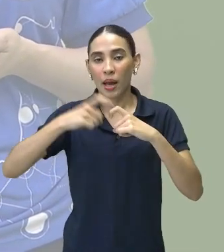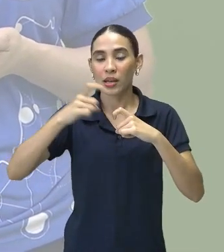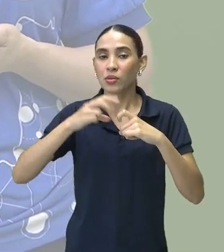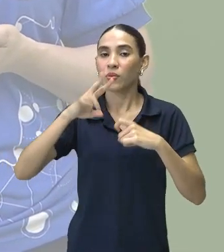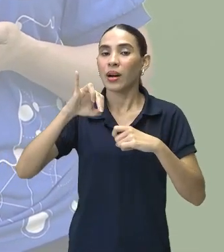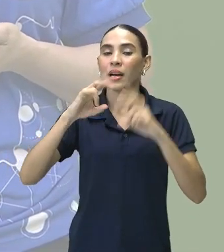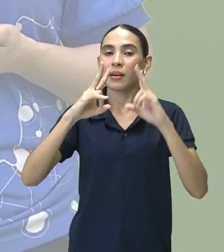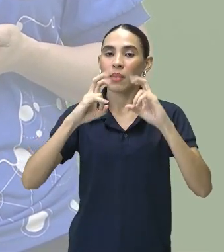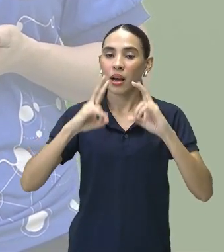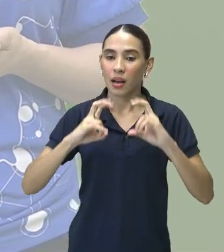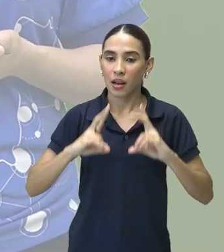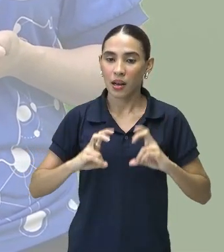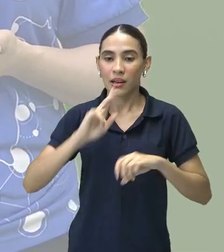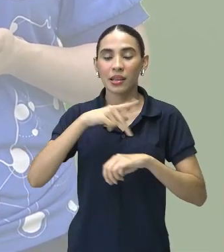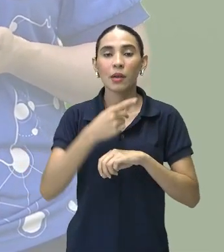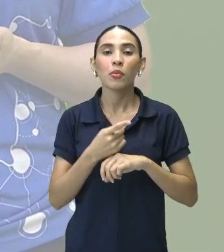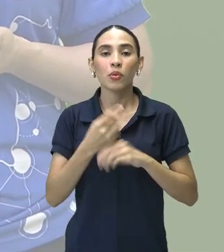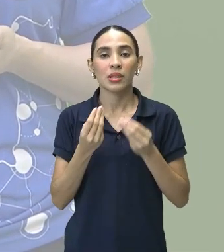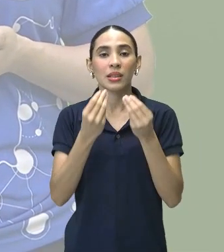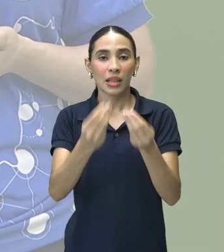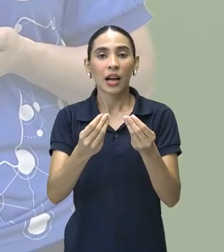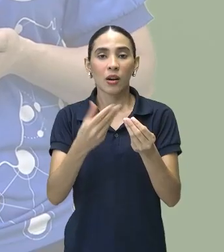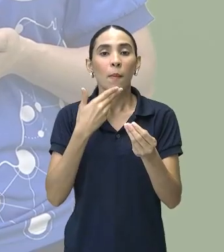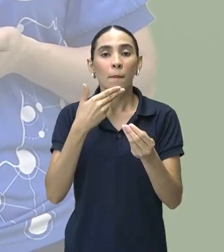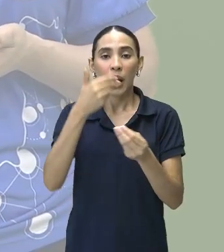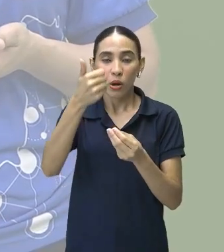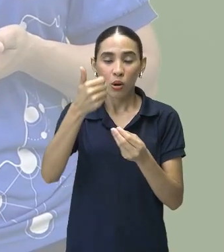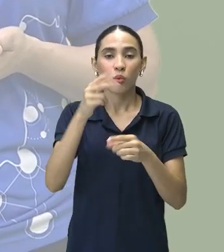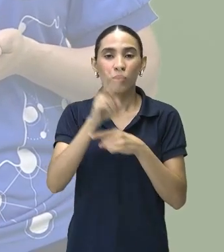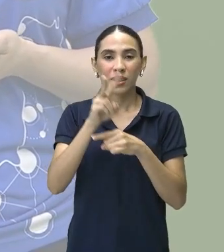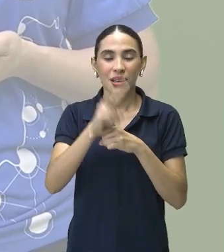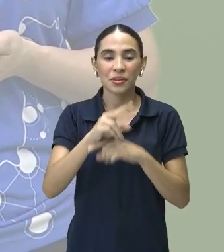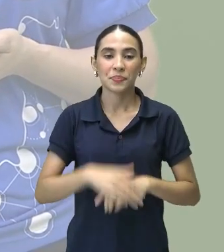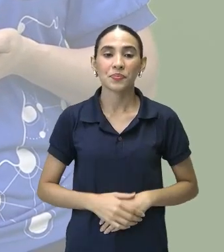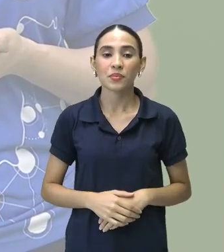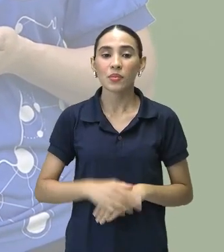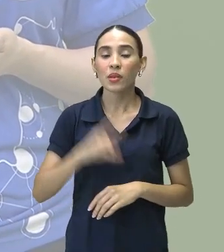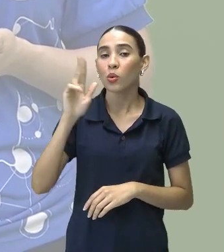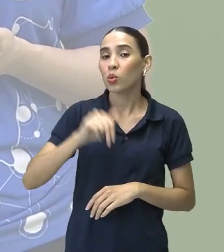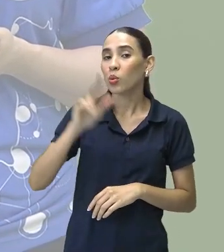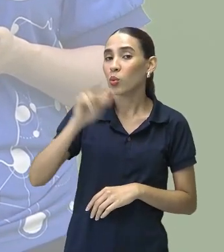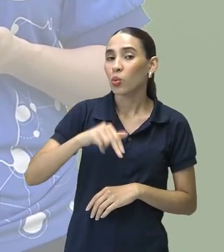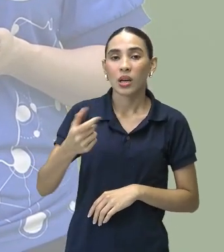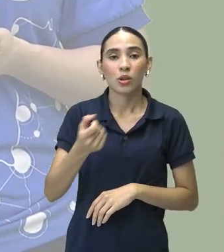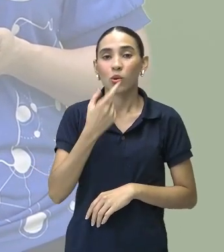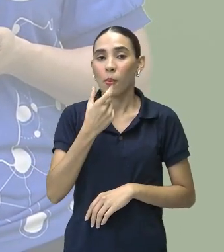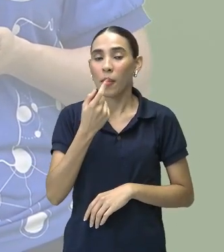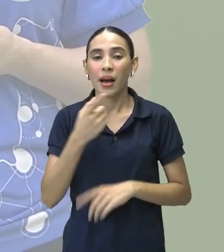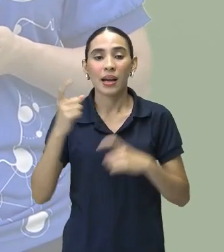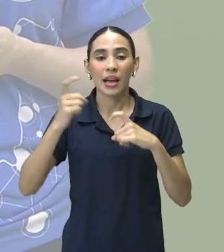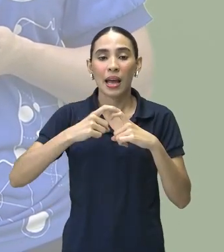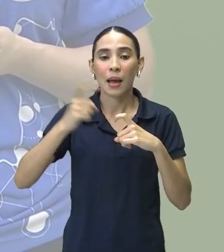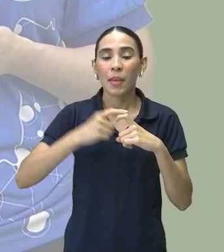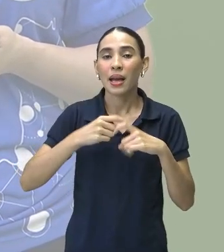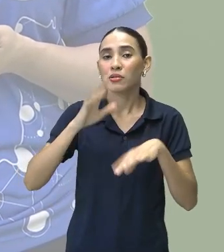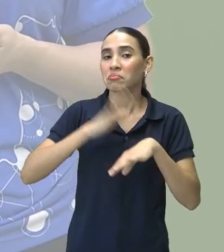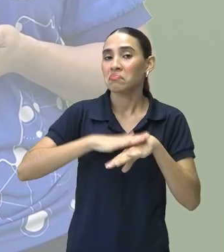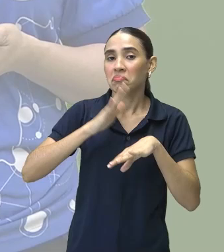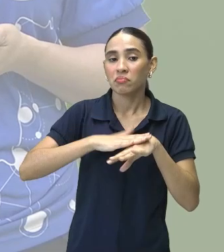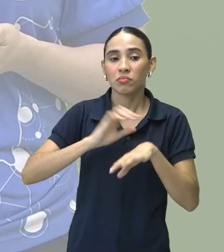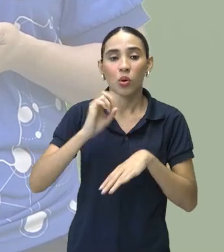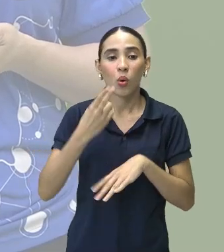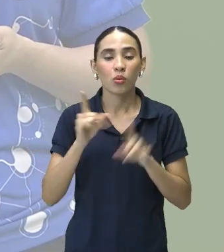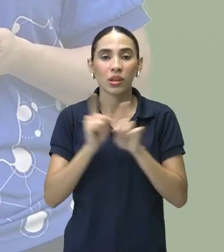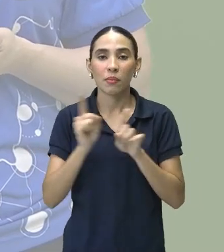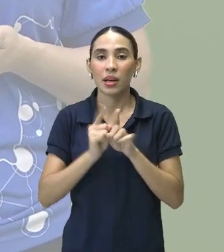investigação e vai dar o tratamento adequado para você. Nunca tomar medicamentos por conta própria